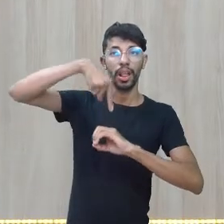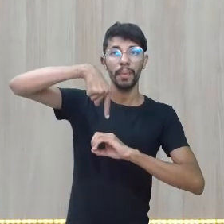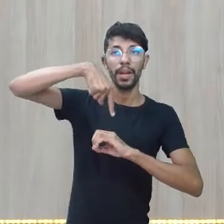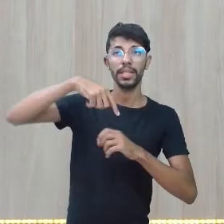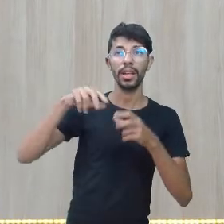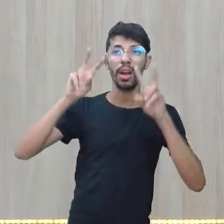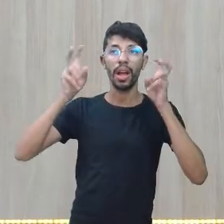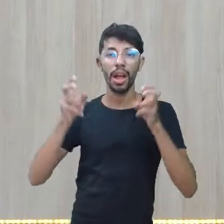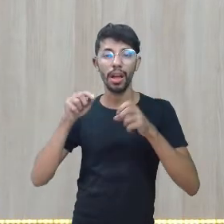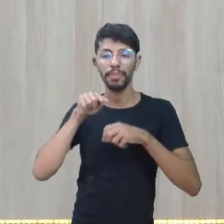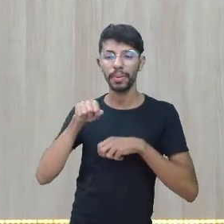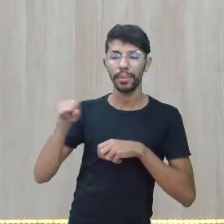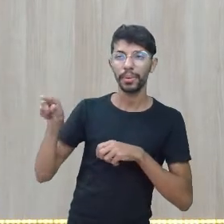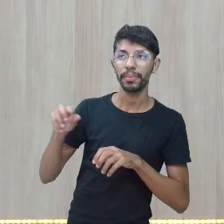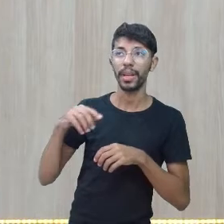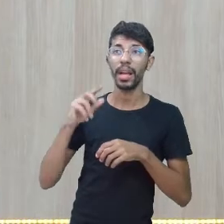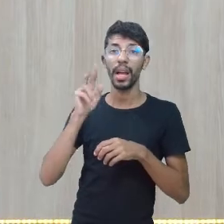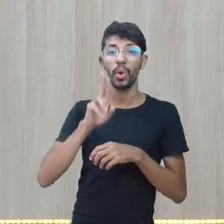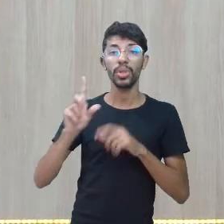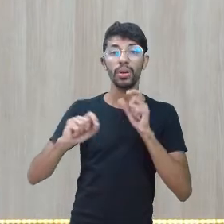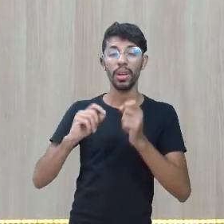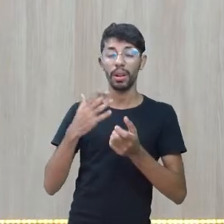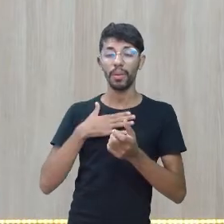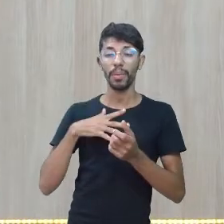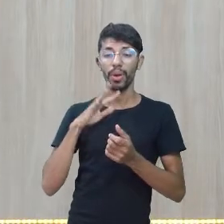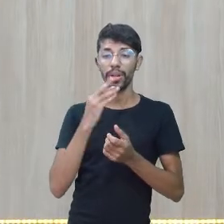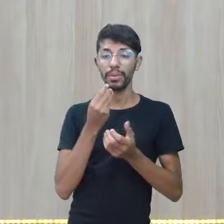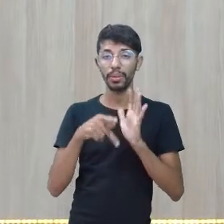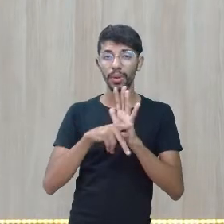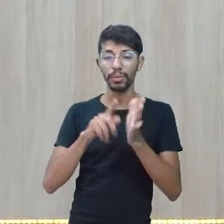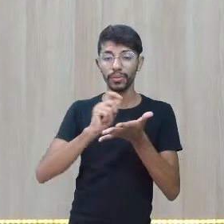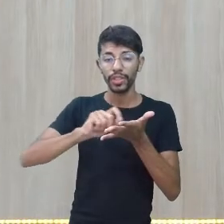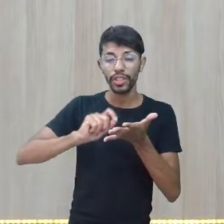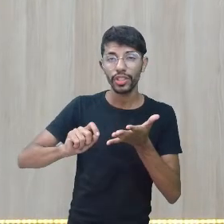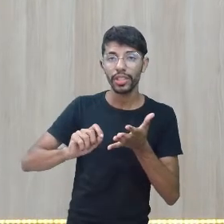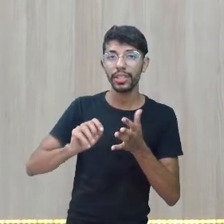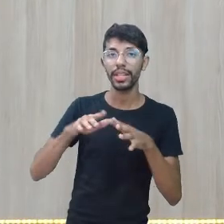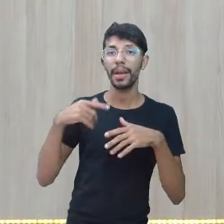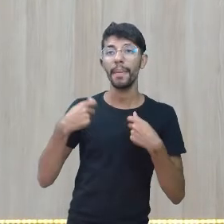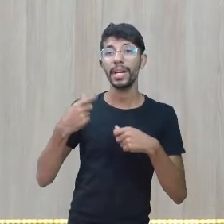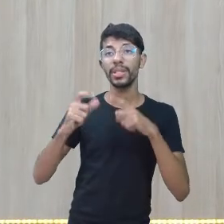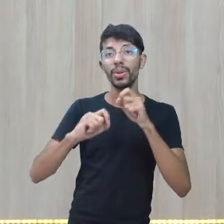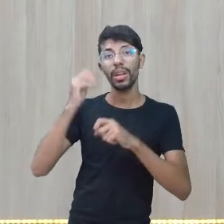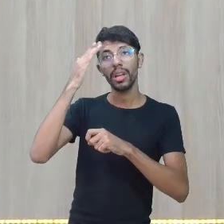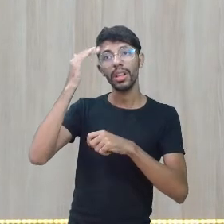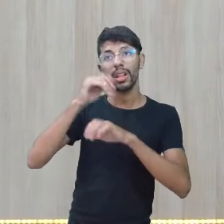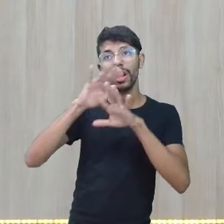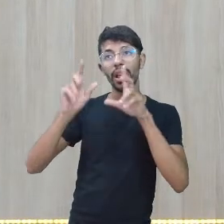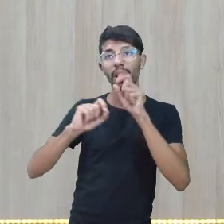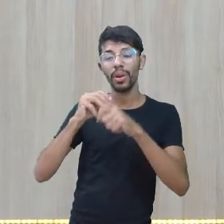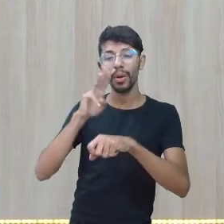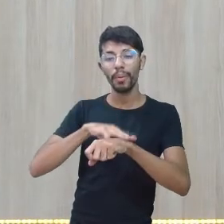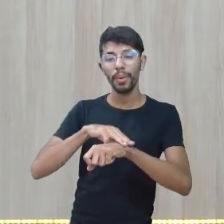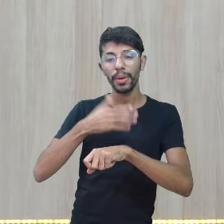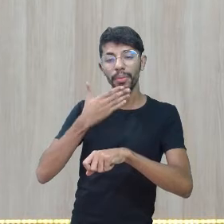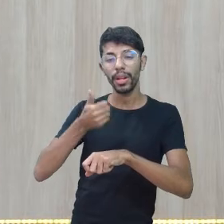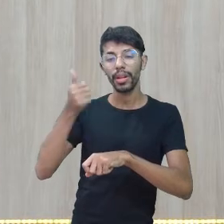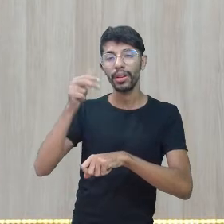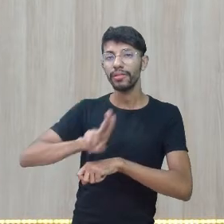meu conhecimento utilizando a escrita. E eu preciso aí entender qual é o melhor momento de usar essa